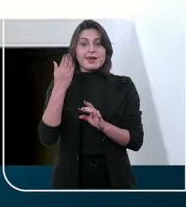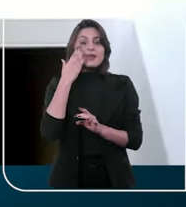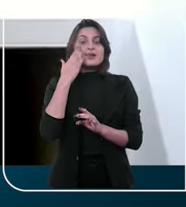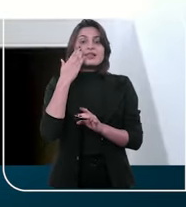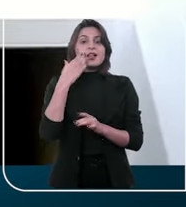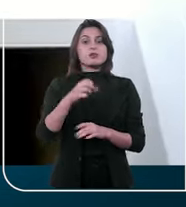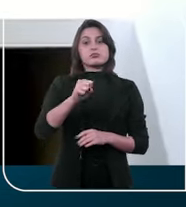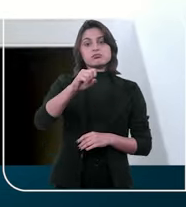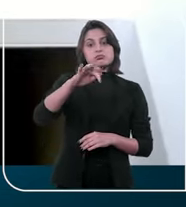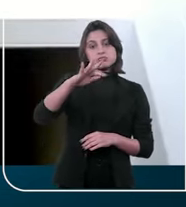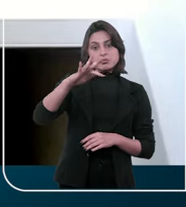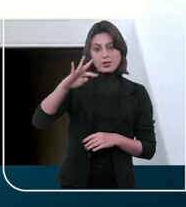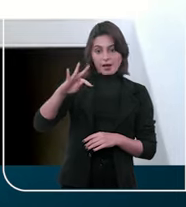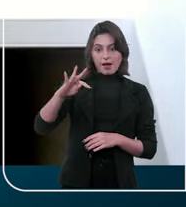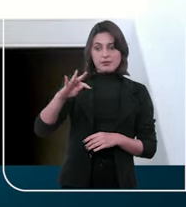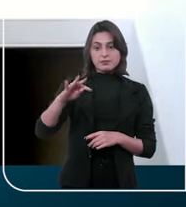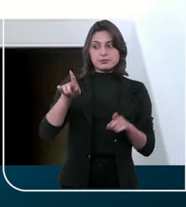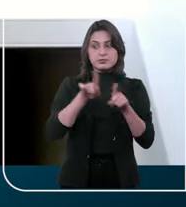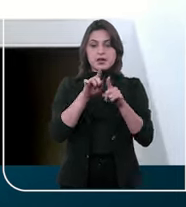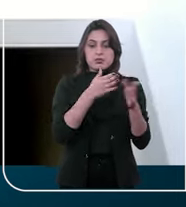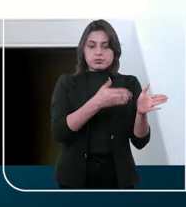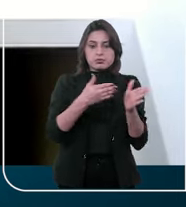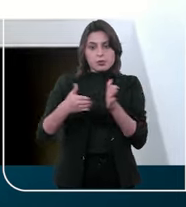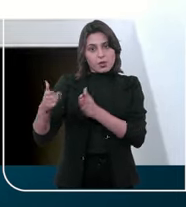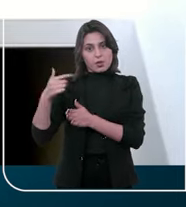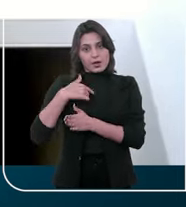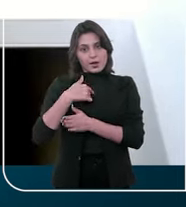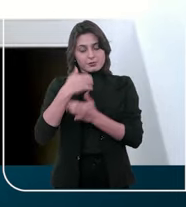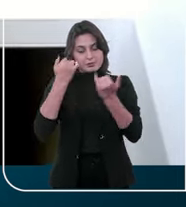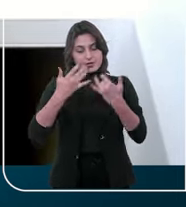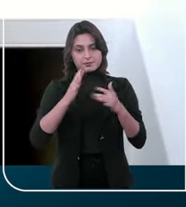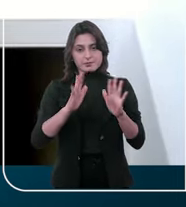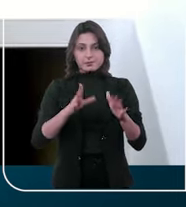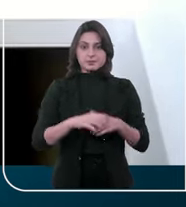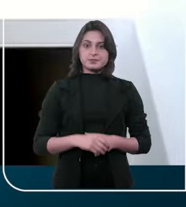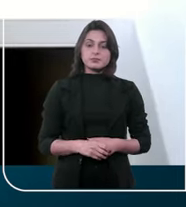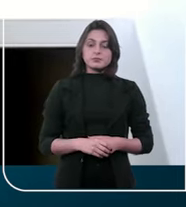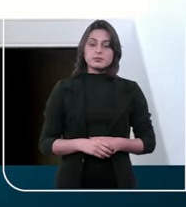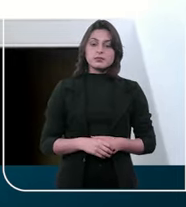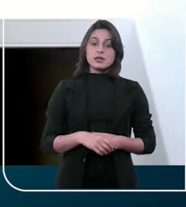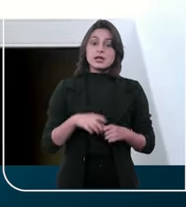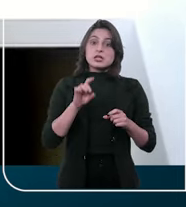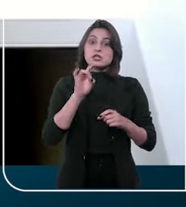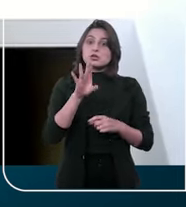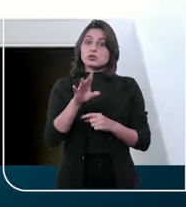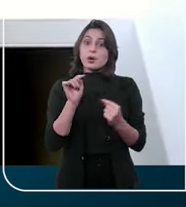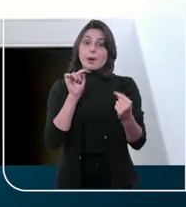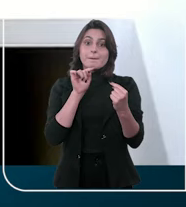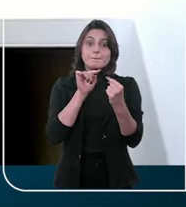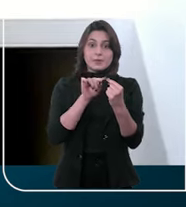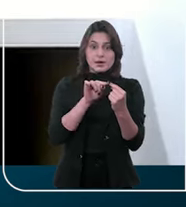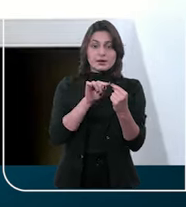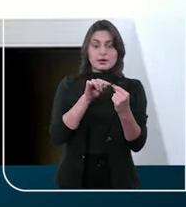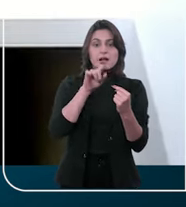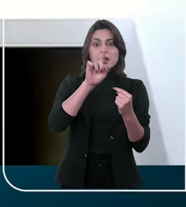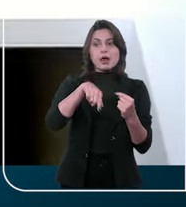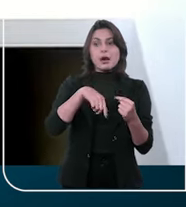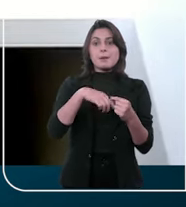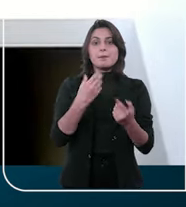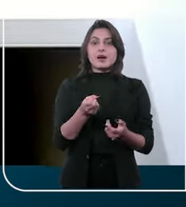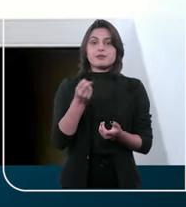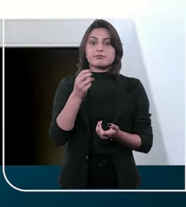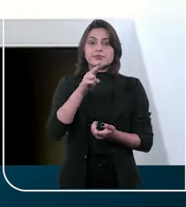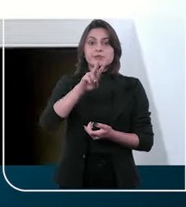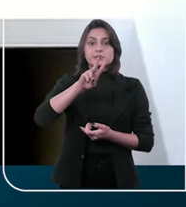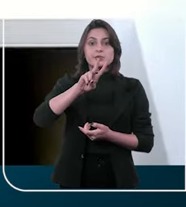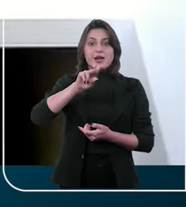ordem que eu acabei de mencionar, somente se aplicaria para os cargos eletivos, né? E que não haveria, na verdade, uma manifestação